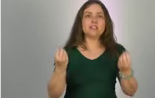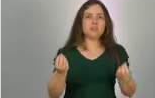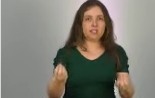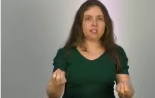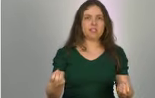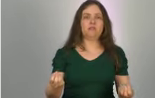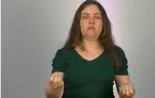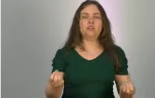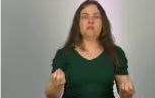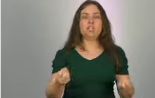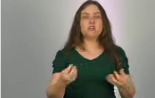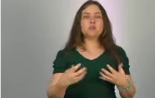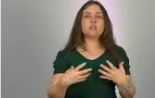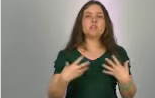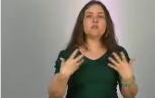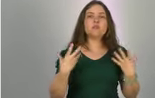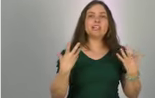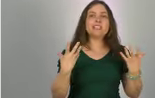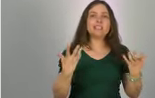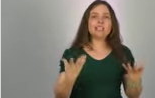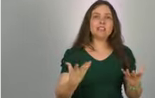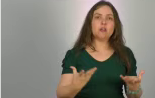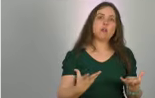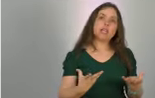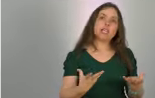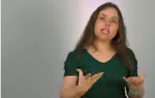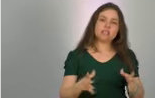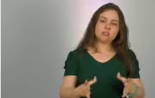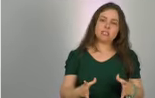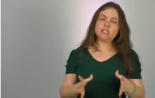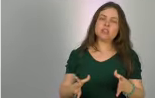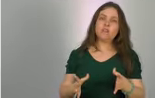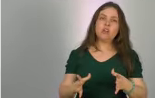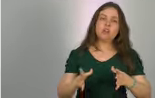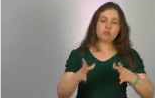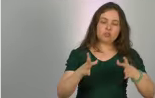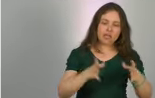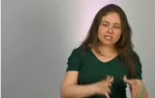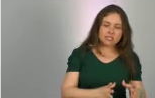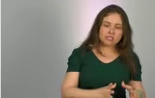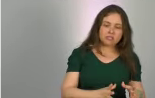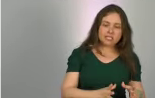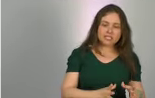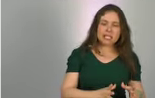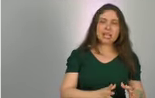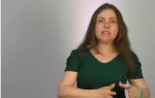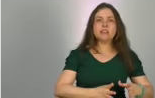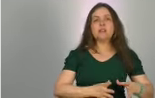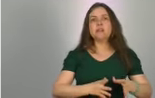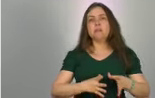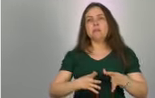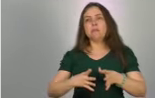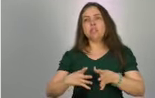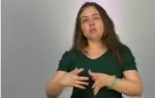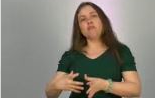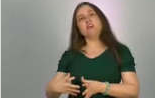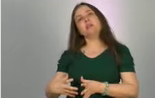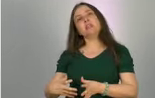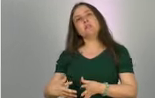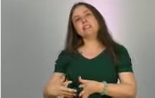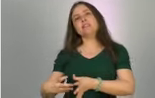Cuidar dessa coleção o que que nós poderíamos fazer então para que essa coleção continuasse sendo acessada